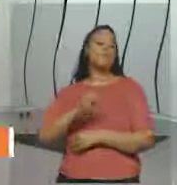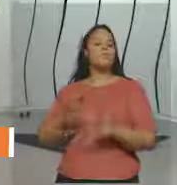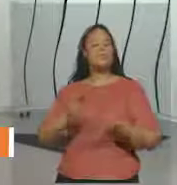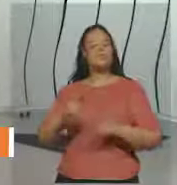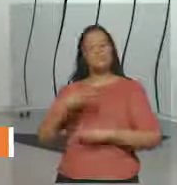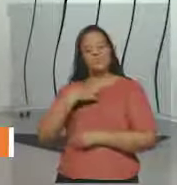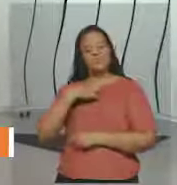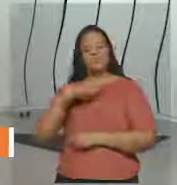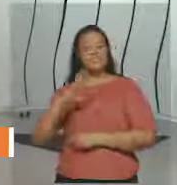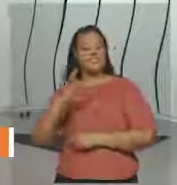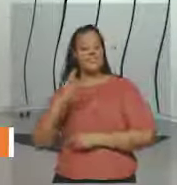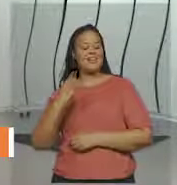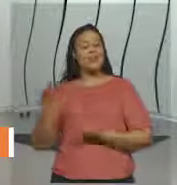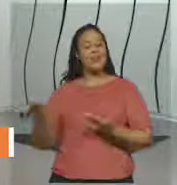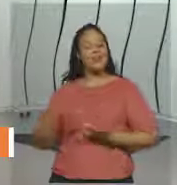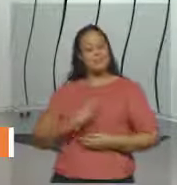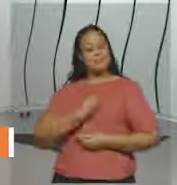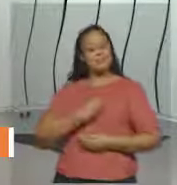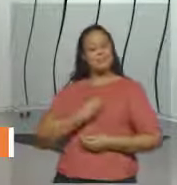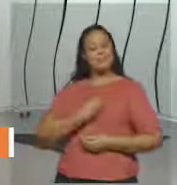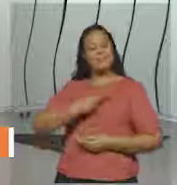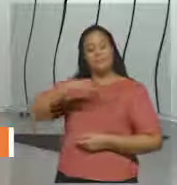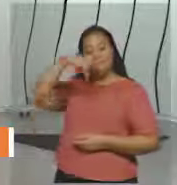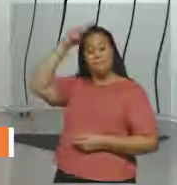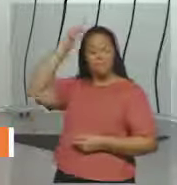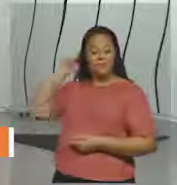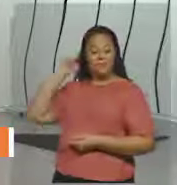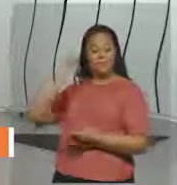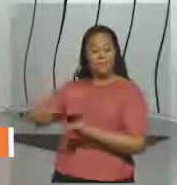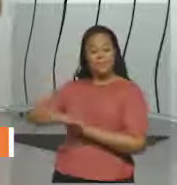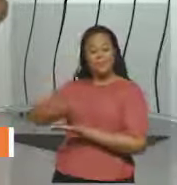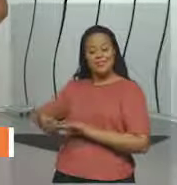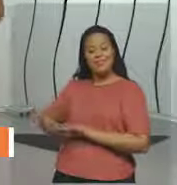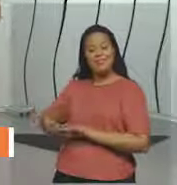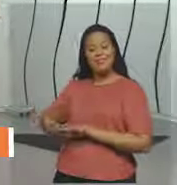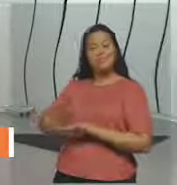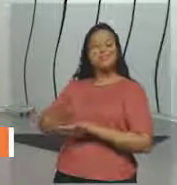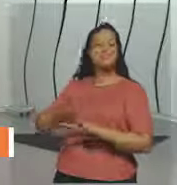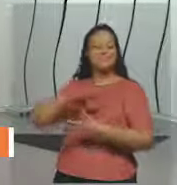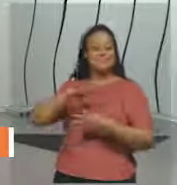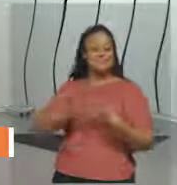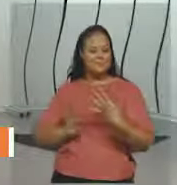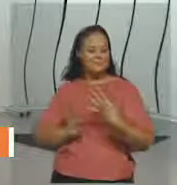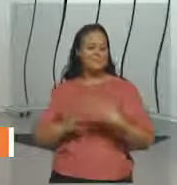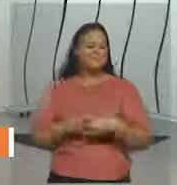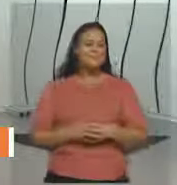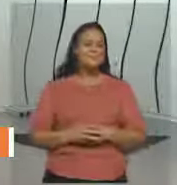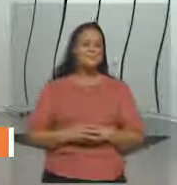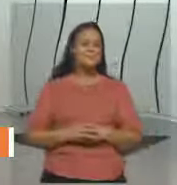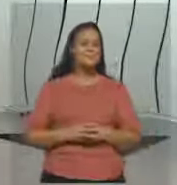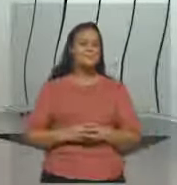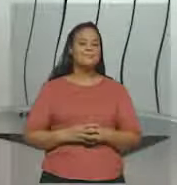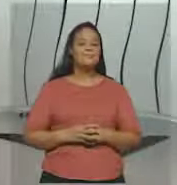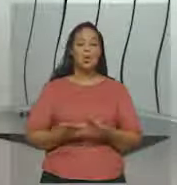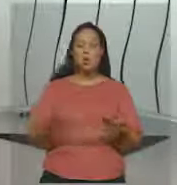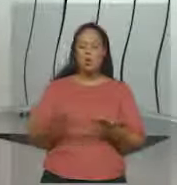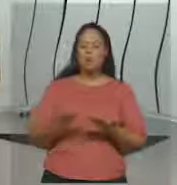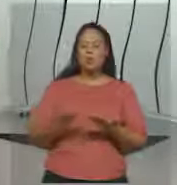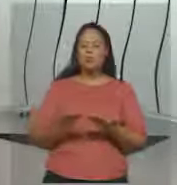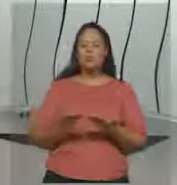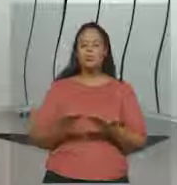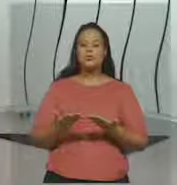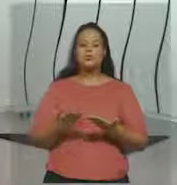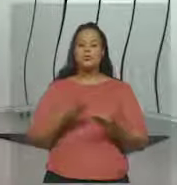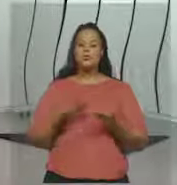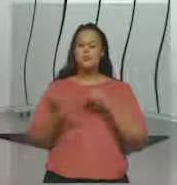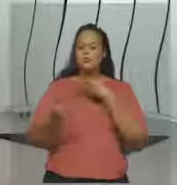ciências. Contamos com a presença também de Vânia Moreira, a nossa intérprete de Libras. Hoje eu vou falar com você, aluno do 8º ano